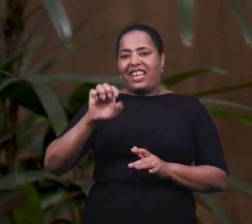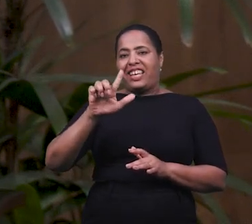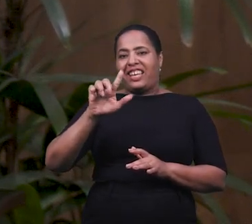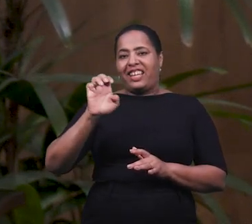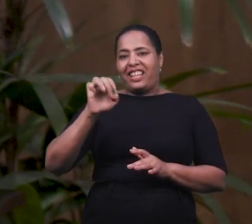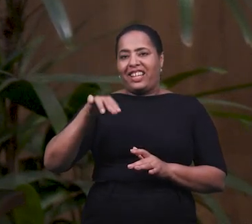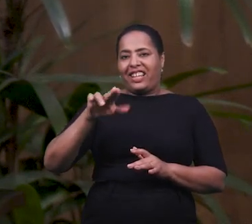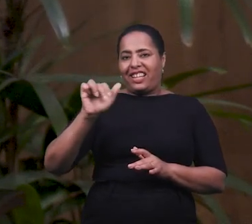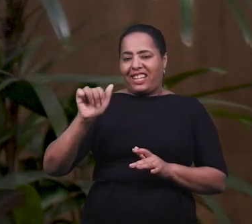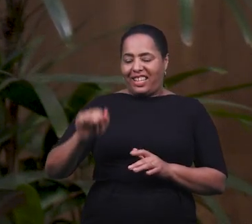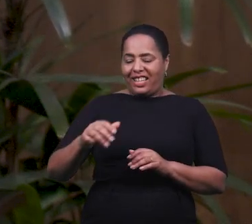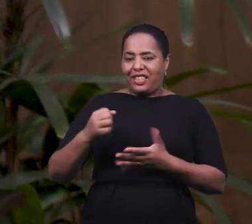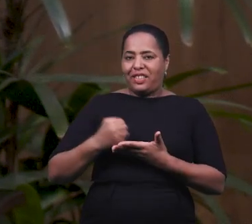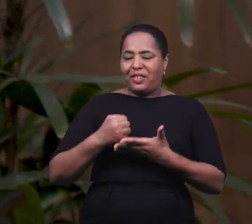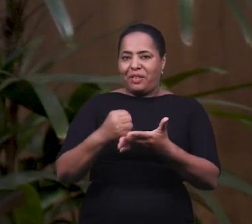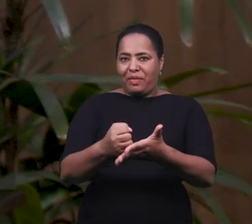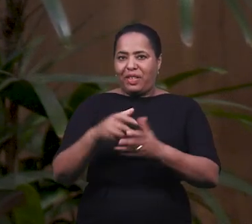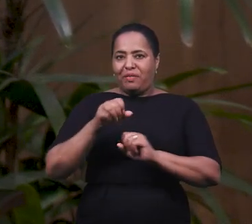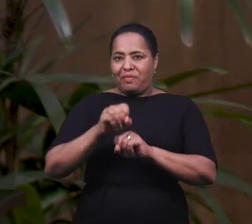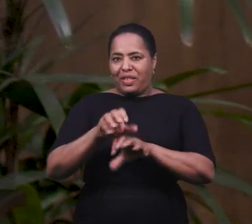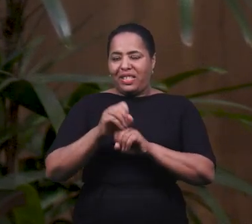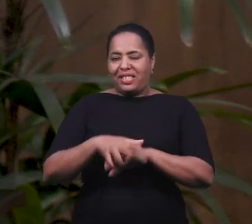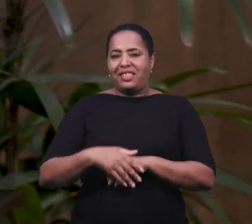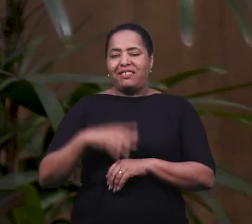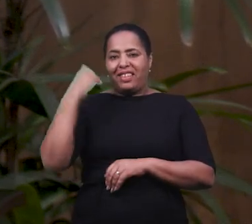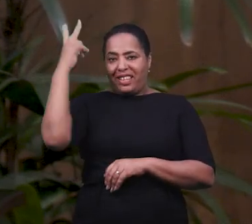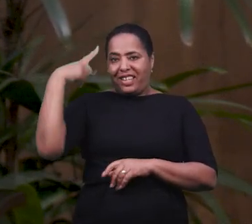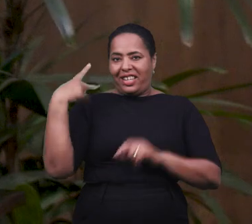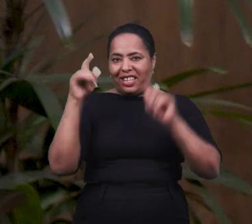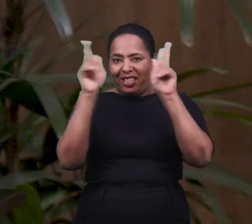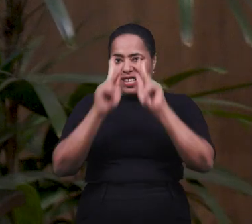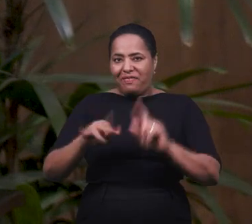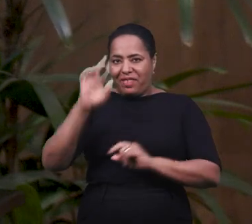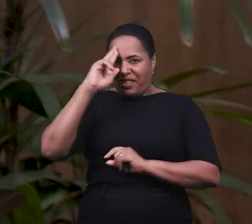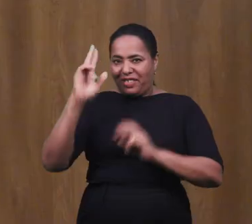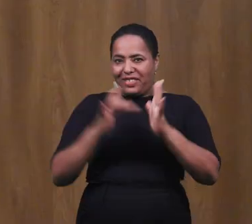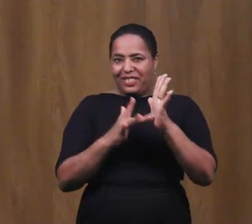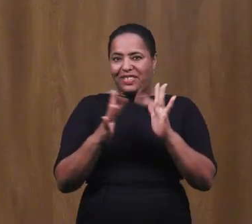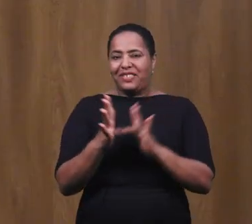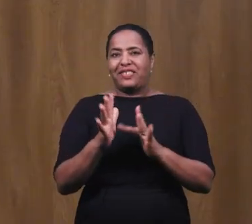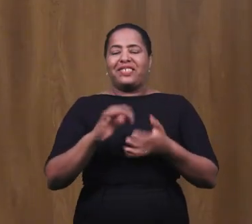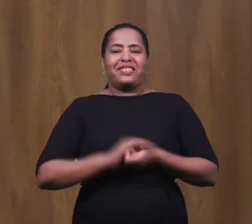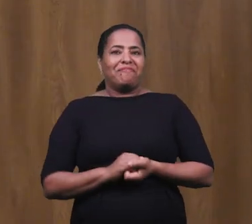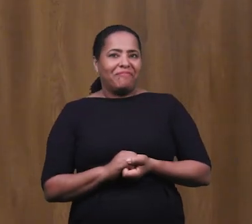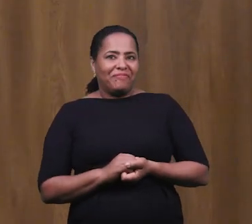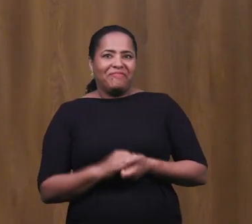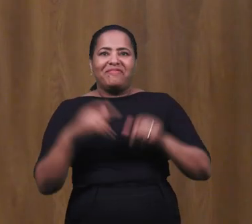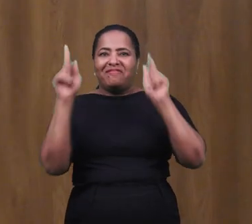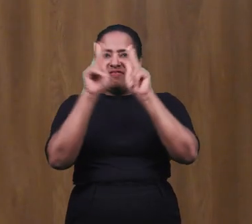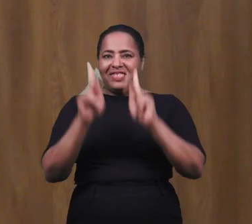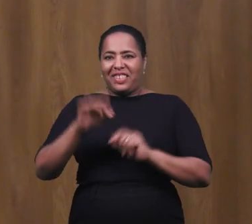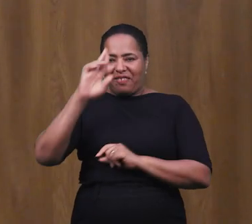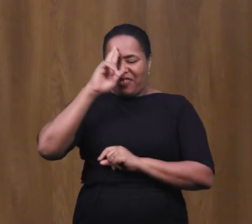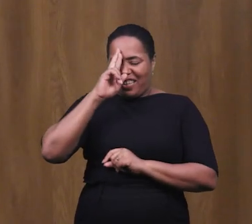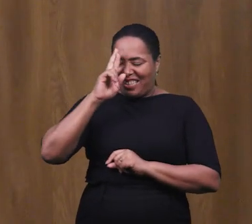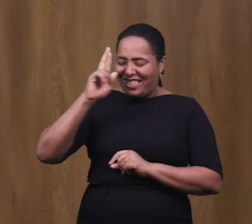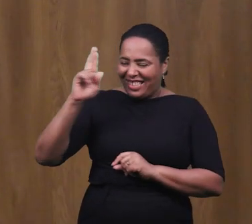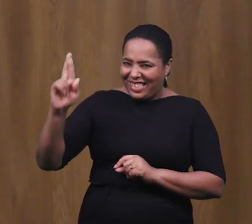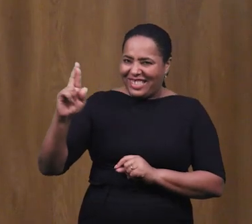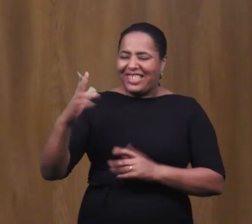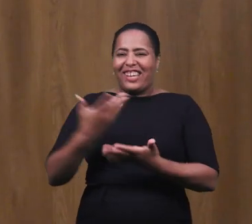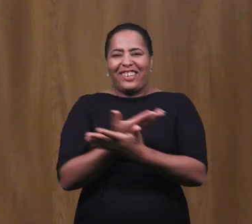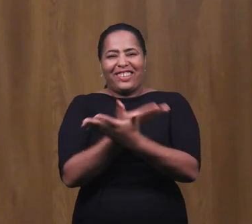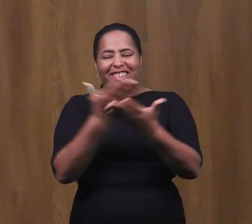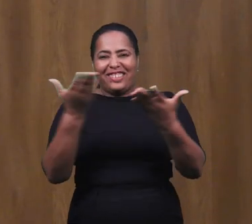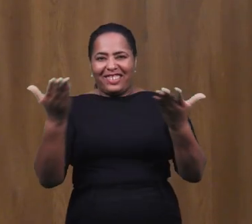contribuído para estes ensinamentos. Helena, a paz do Senhor, Helena. A paz do Senhor, Leonice, a paz do Senhor,